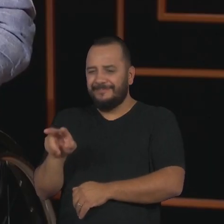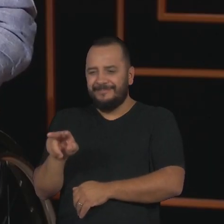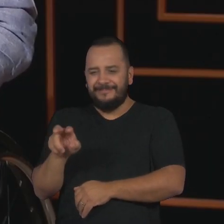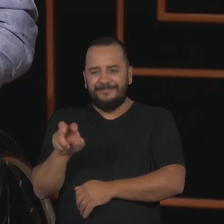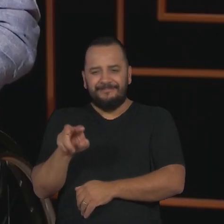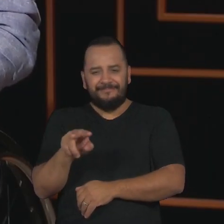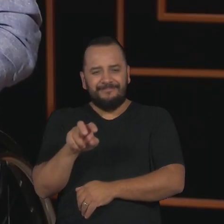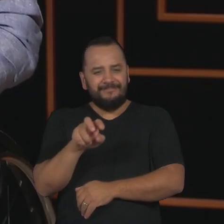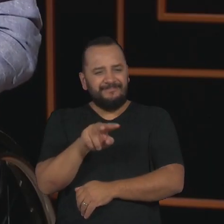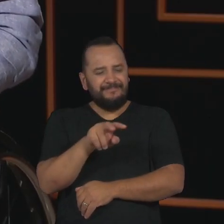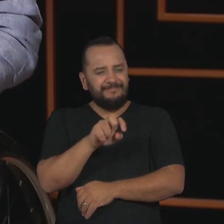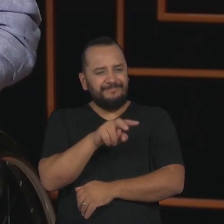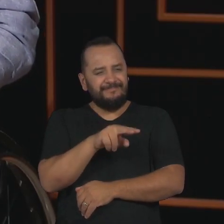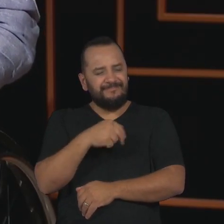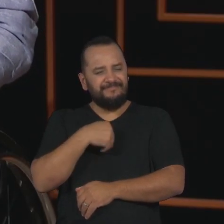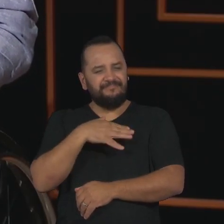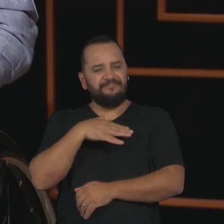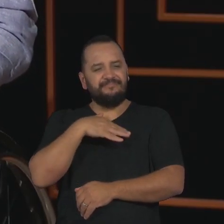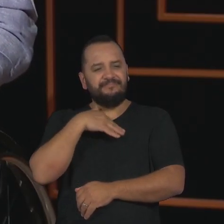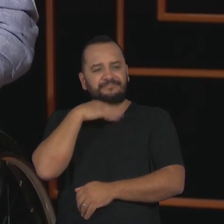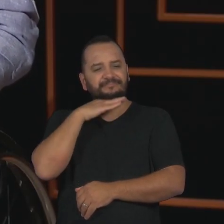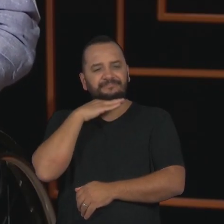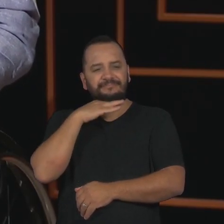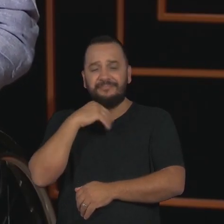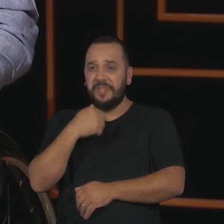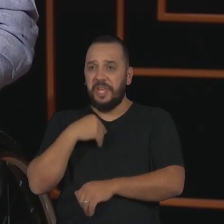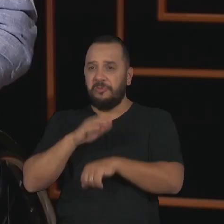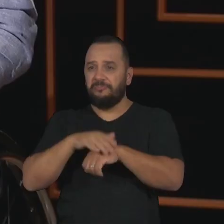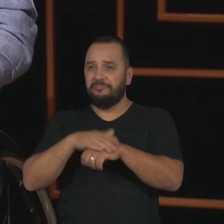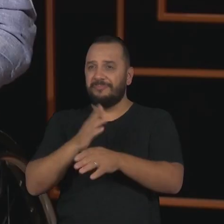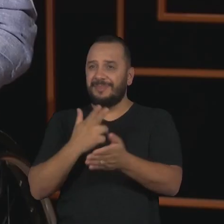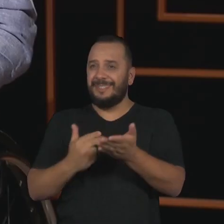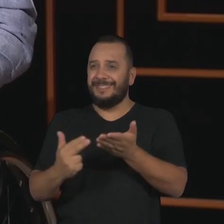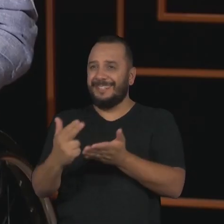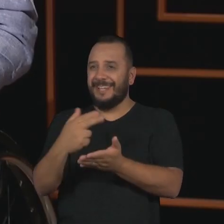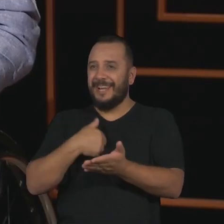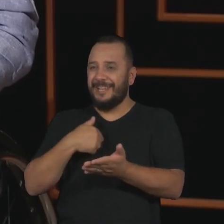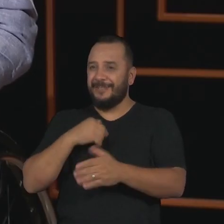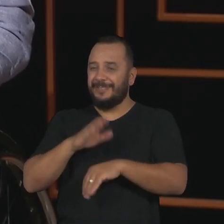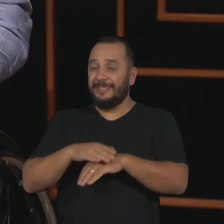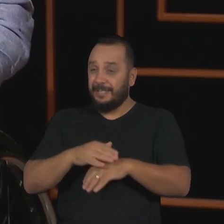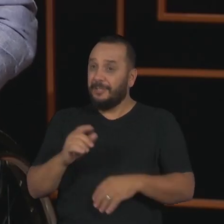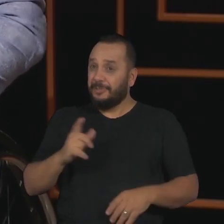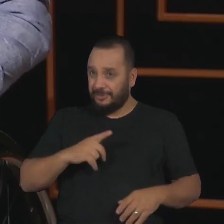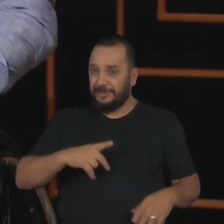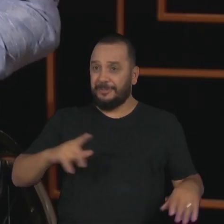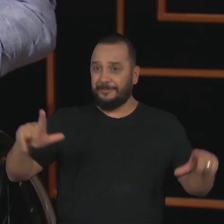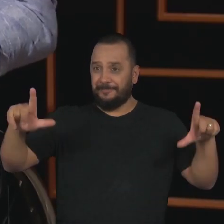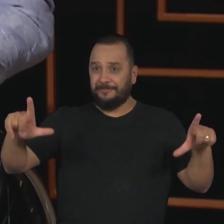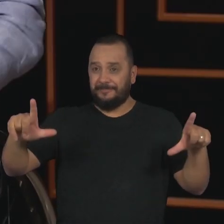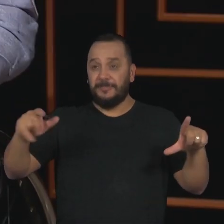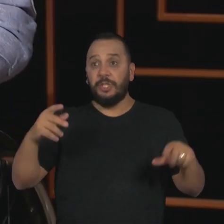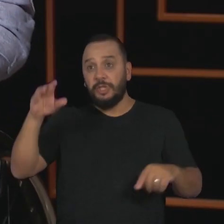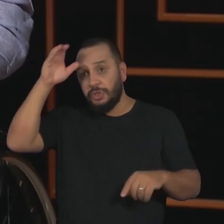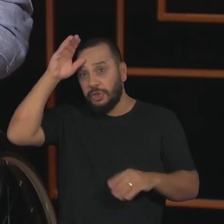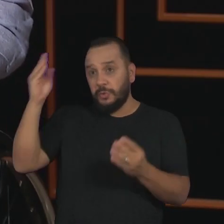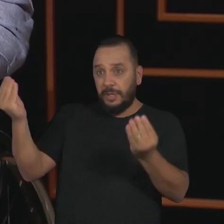que eu resolvi começar eu desenhar os meus aviões. Eu tinha ganho uma prancheta grande do meu